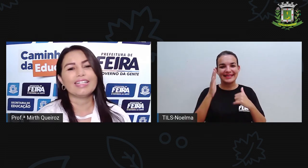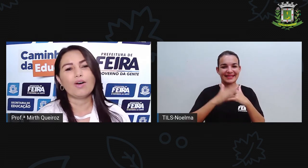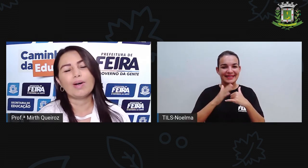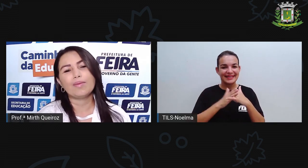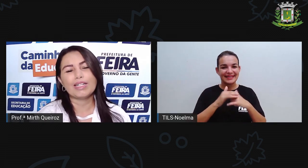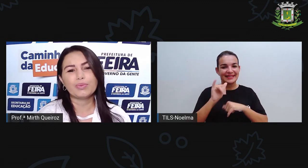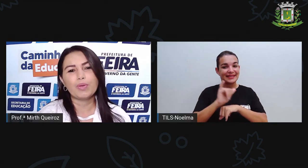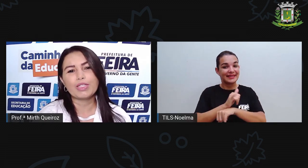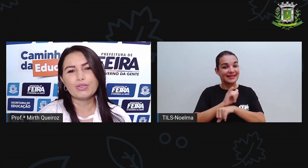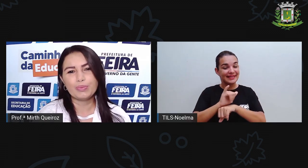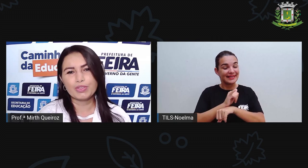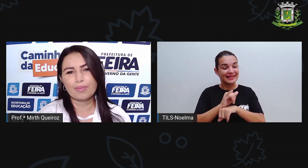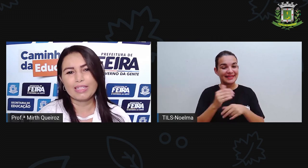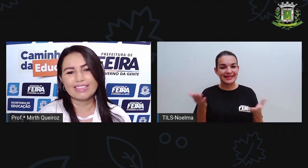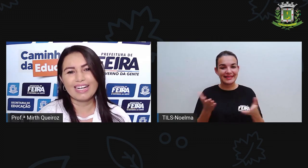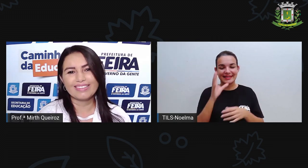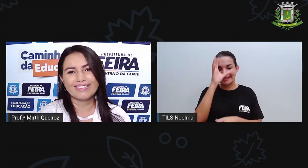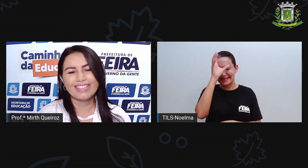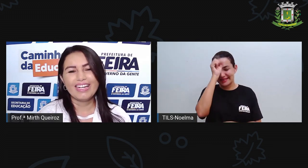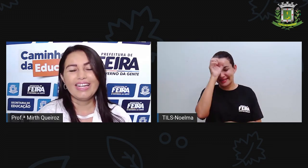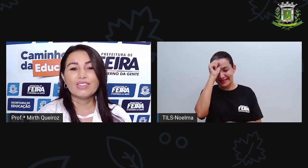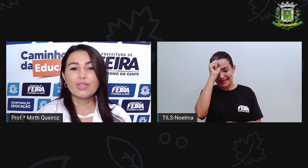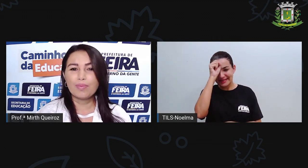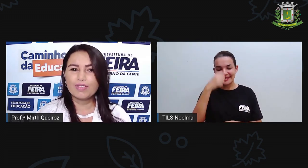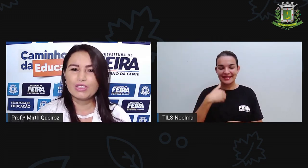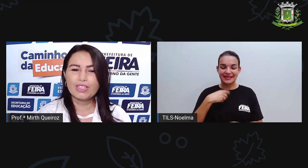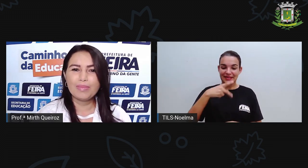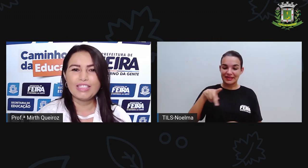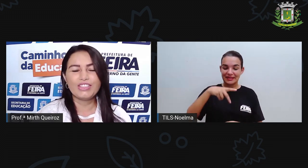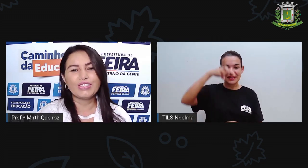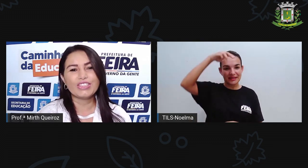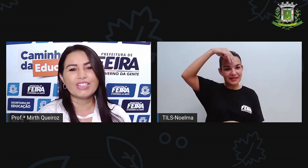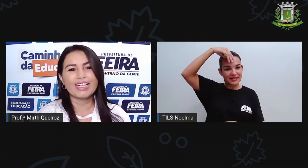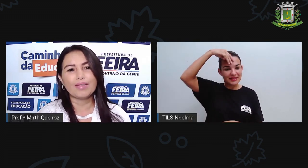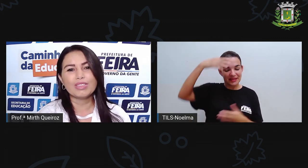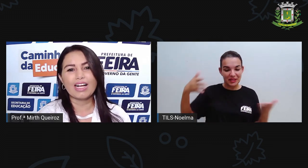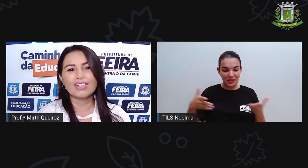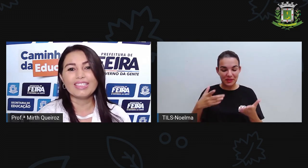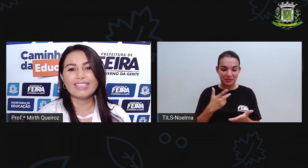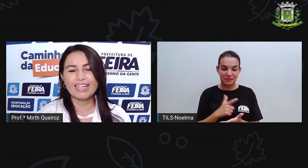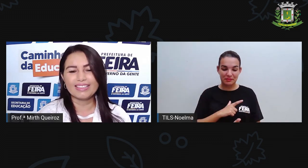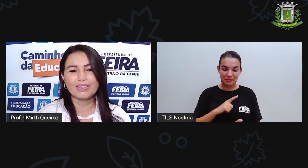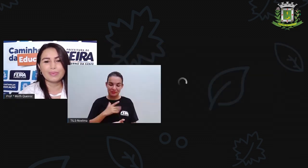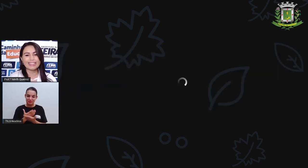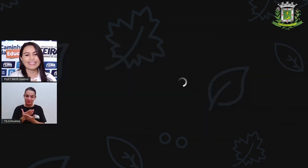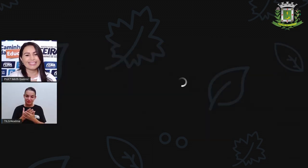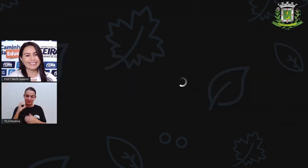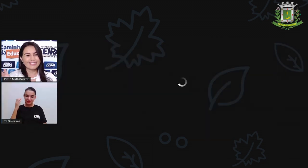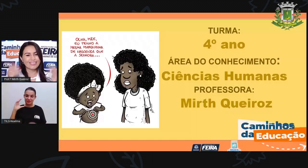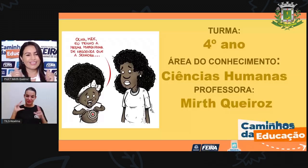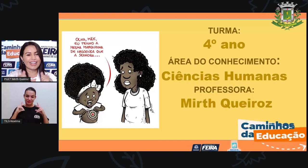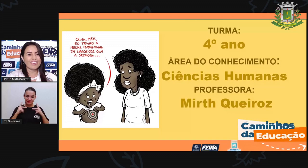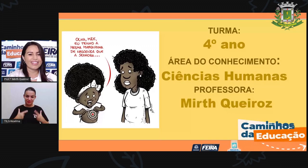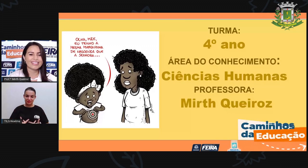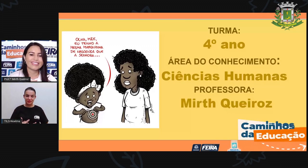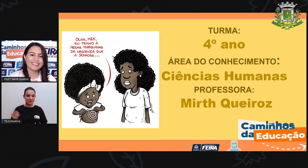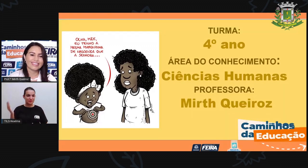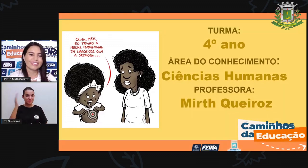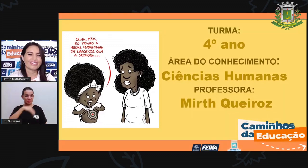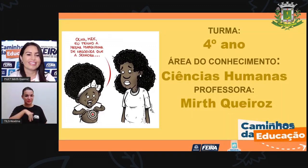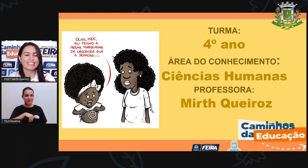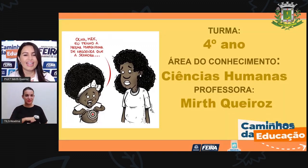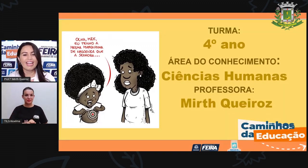nosso canal para mais um momento de muito aprendizado. Eu sou a professora Mirce e hoje nós teremos aula de ciências humanas. Vamos para a aula?